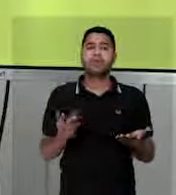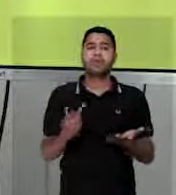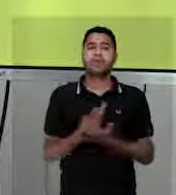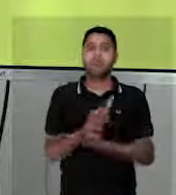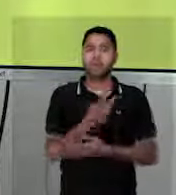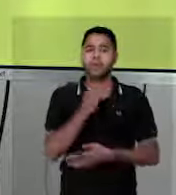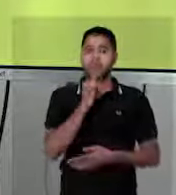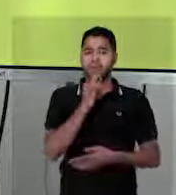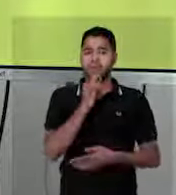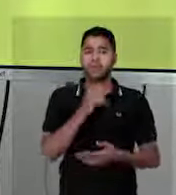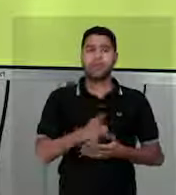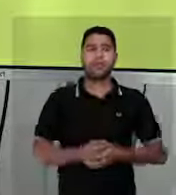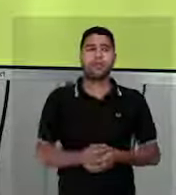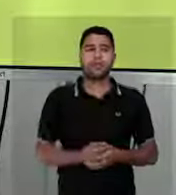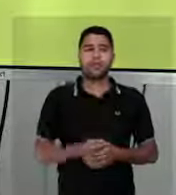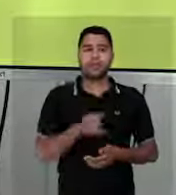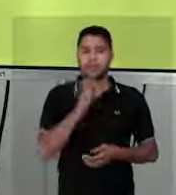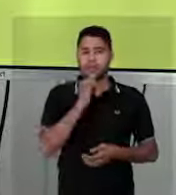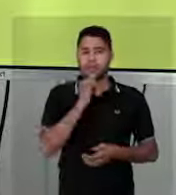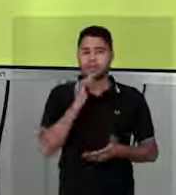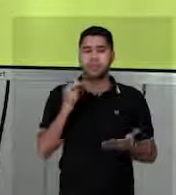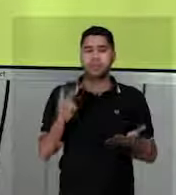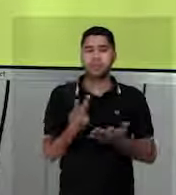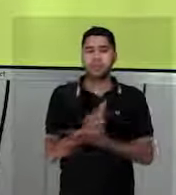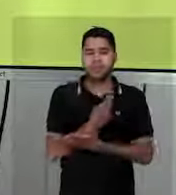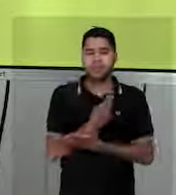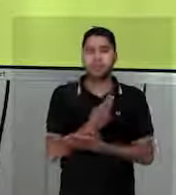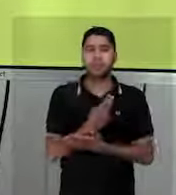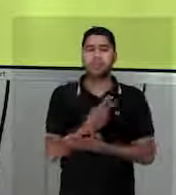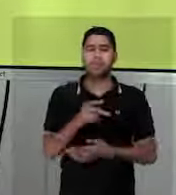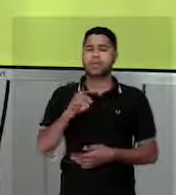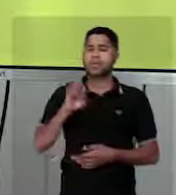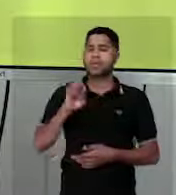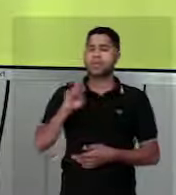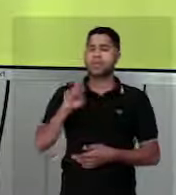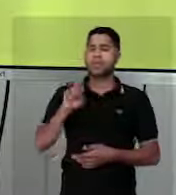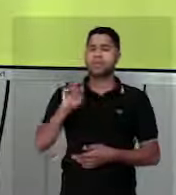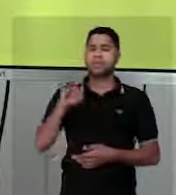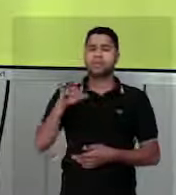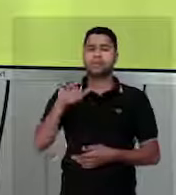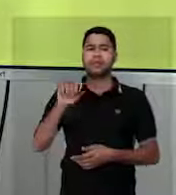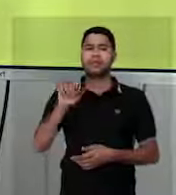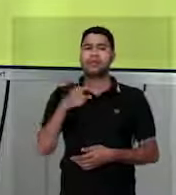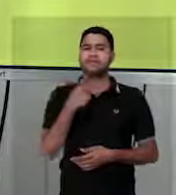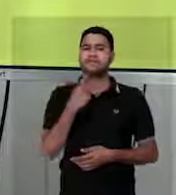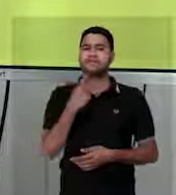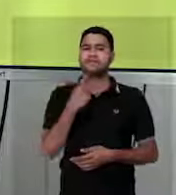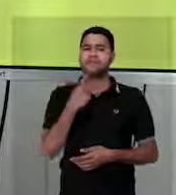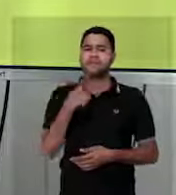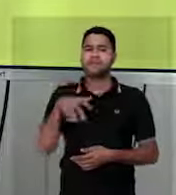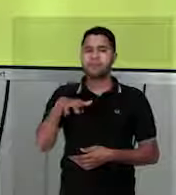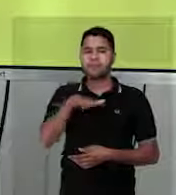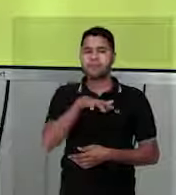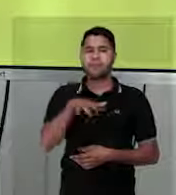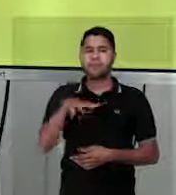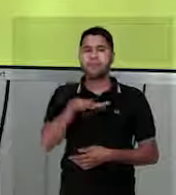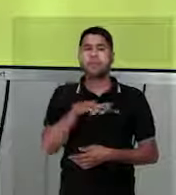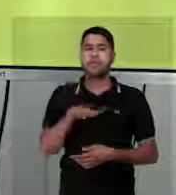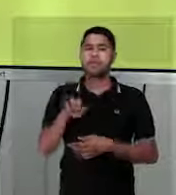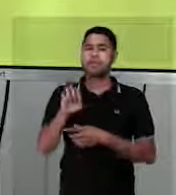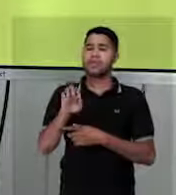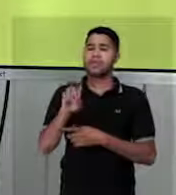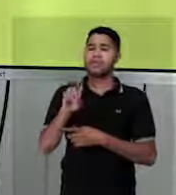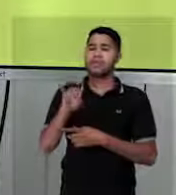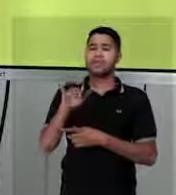isso? Eritomatosa, gente, é quando causa eritema, uma vermelhidão na região. E edemaciada é quando